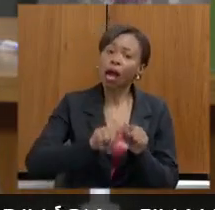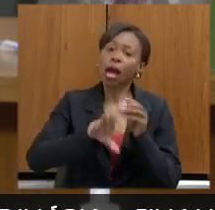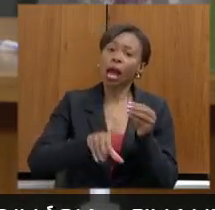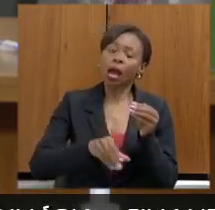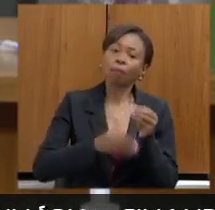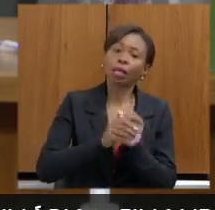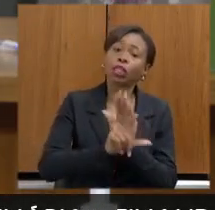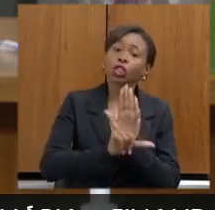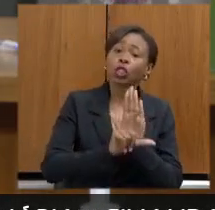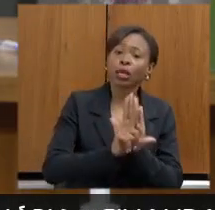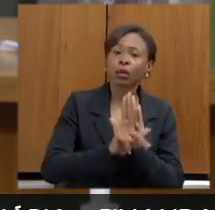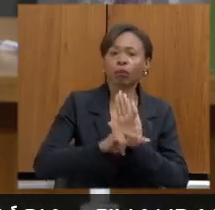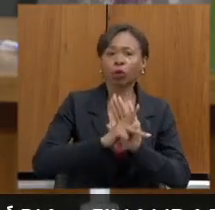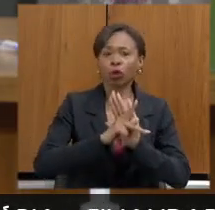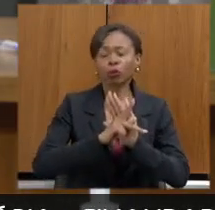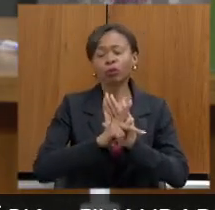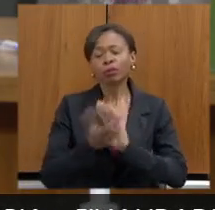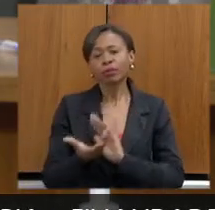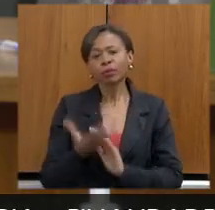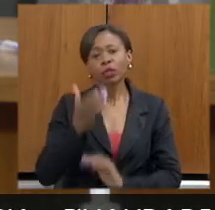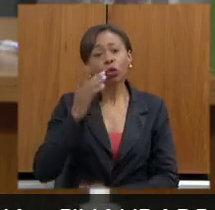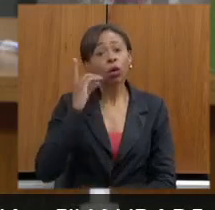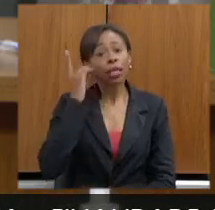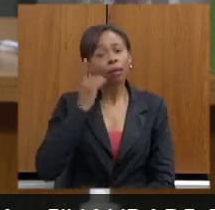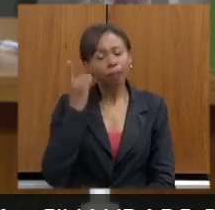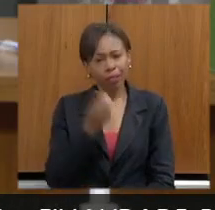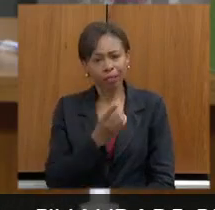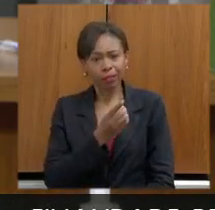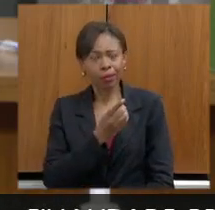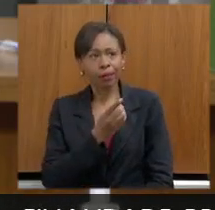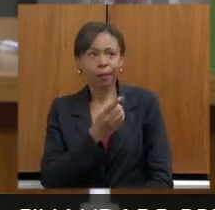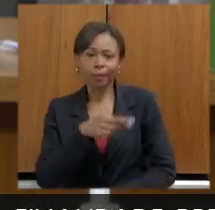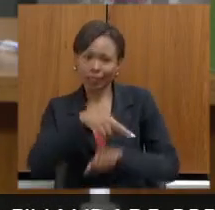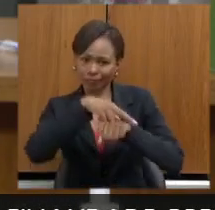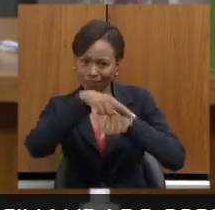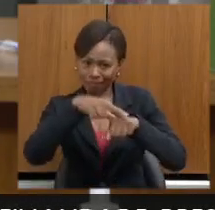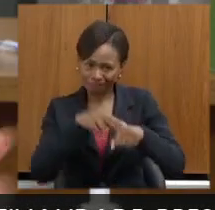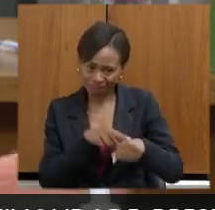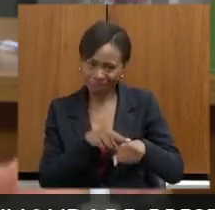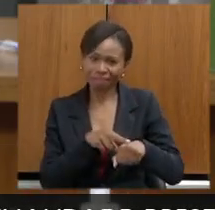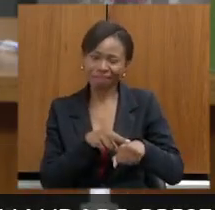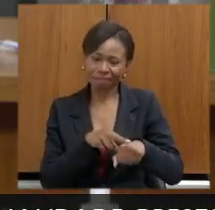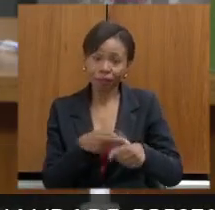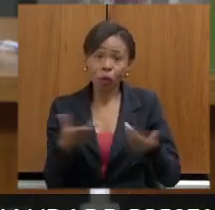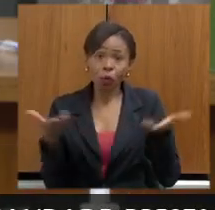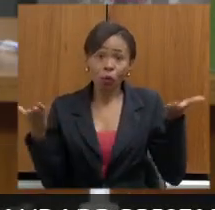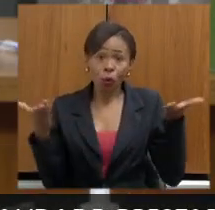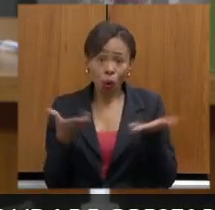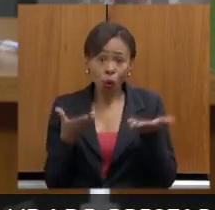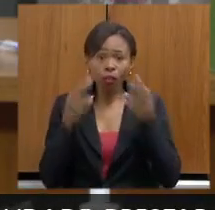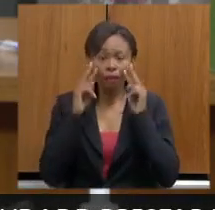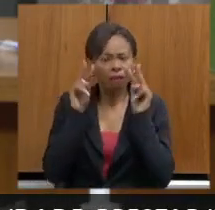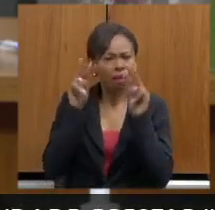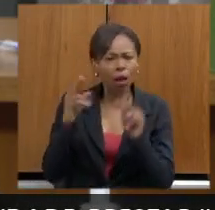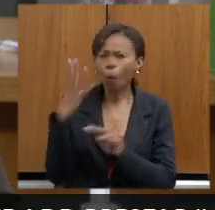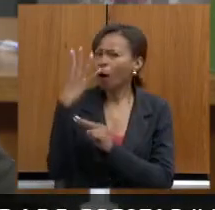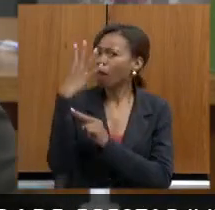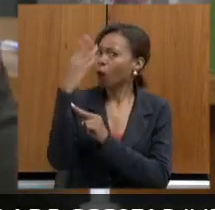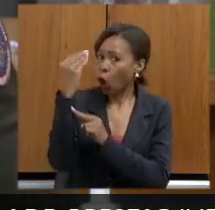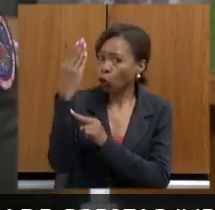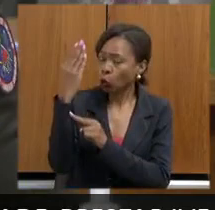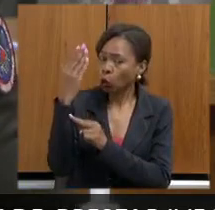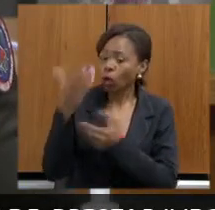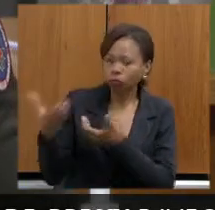ou seja pegar uma foto hoje do combate a incêndio